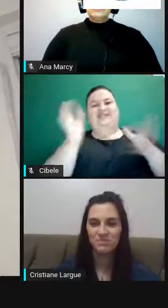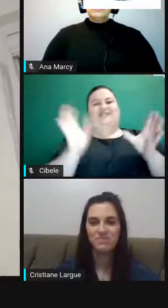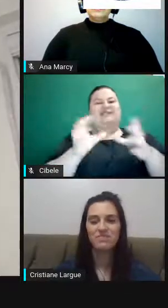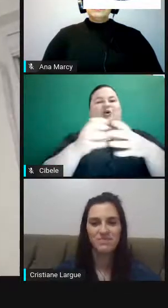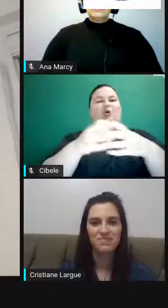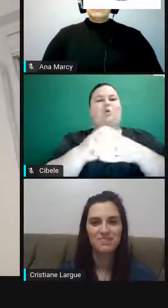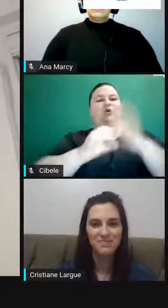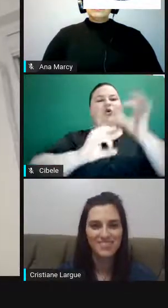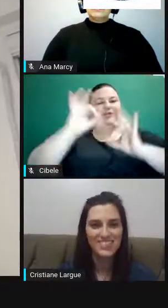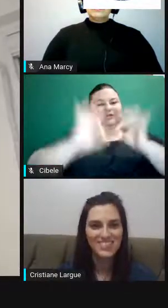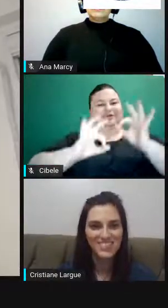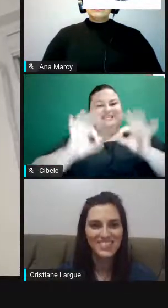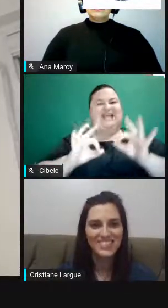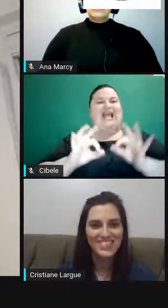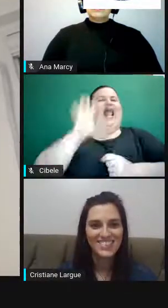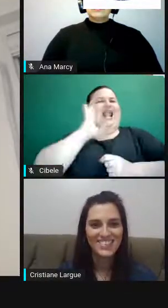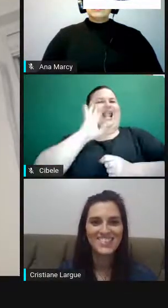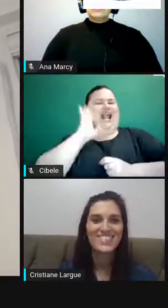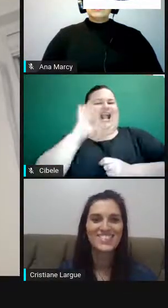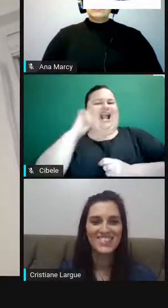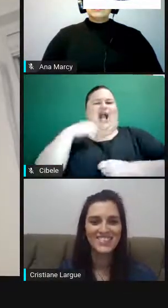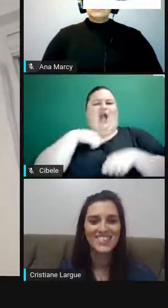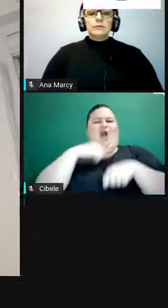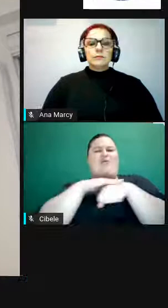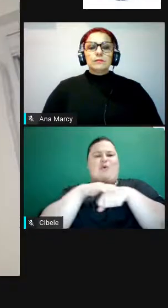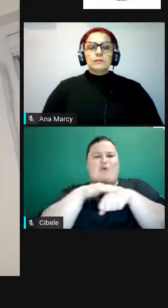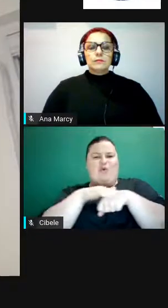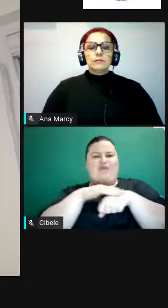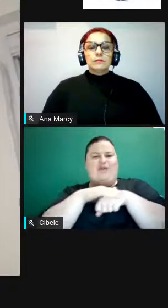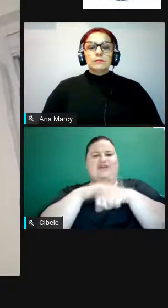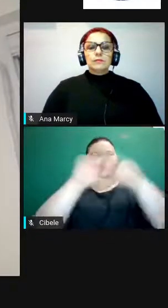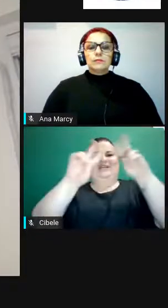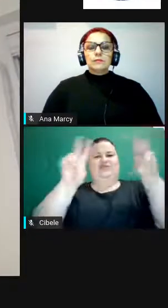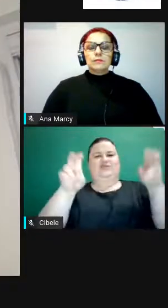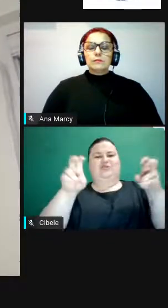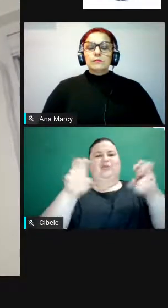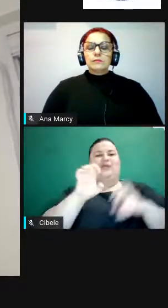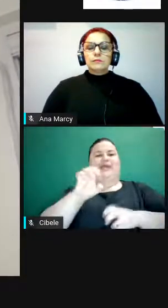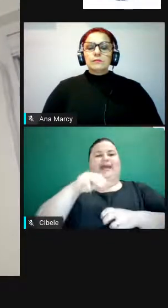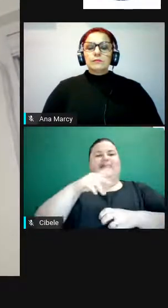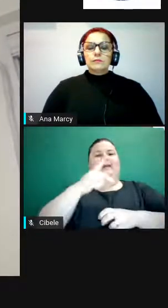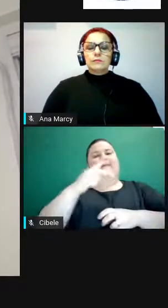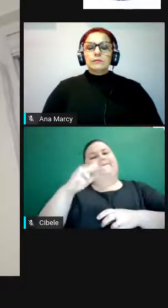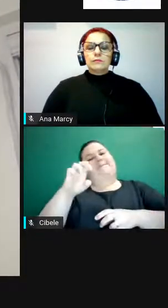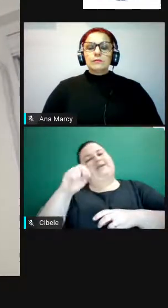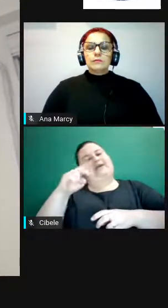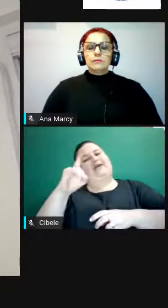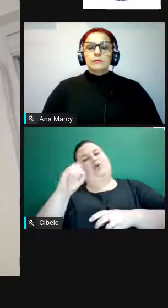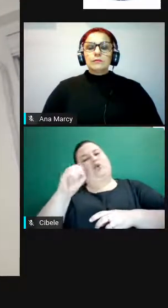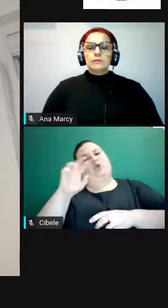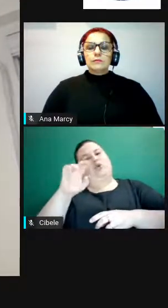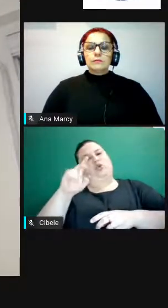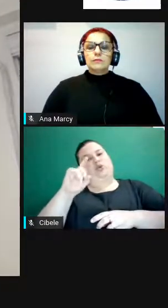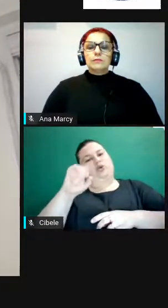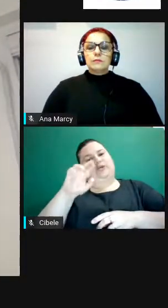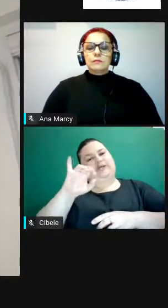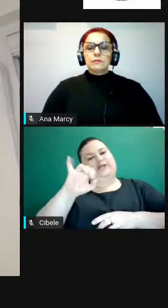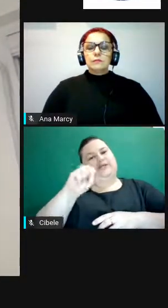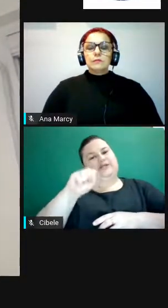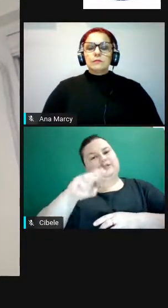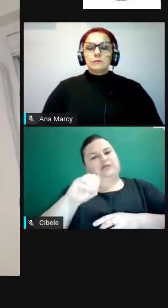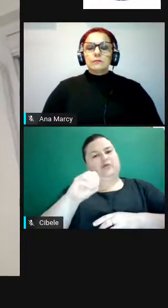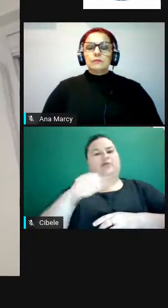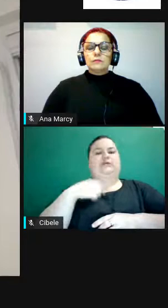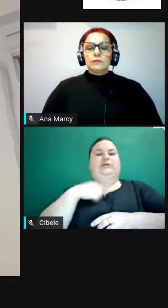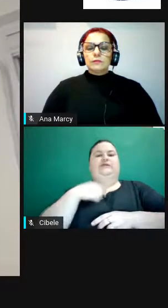convite para mim é muito massa eu poder conversar né sobre empreendedorismo que uma das coisas que mais me fascina né então assim